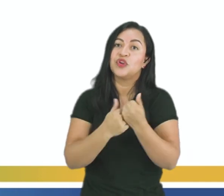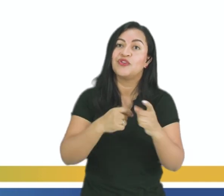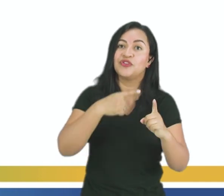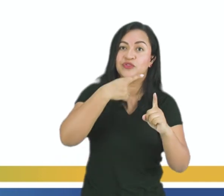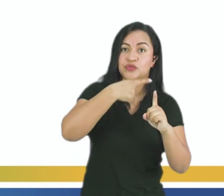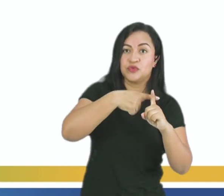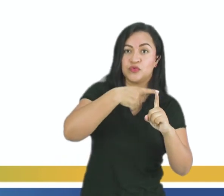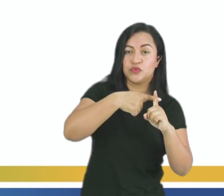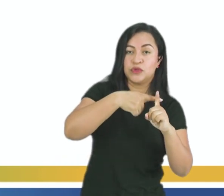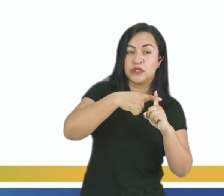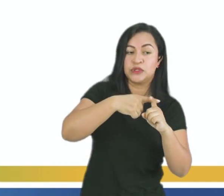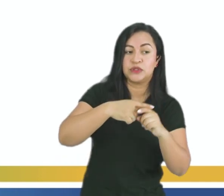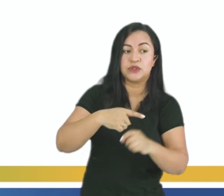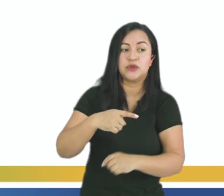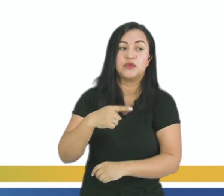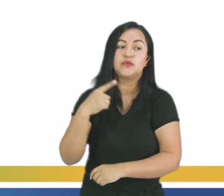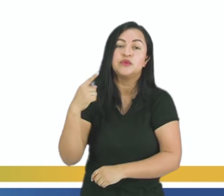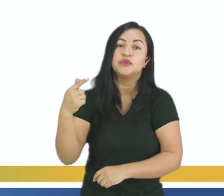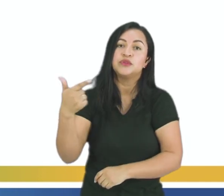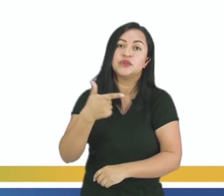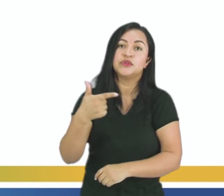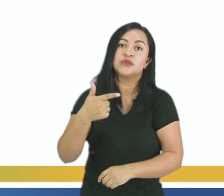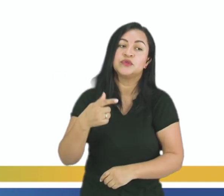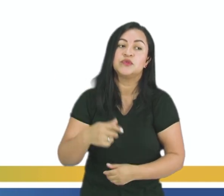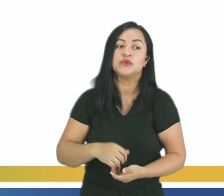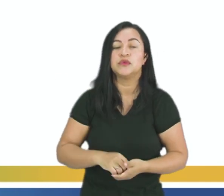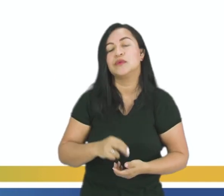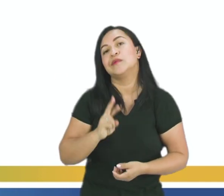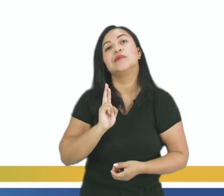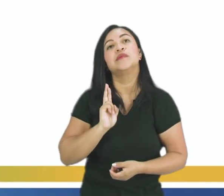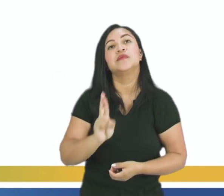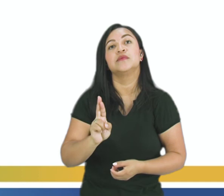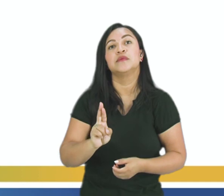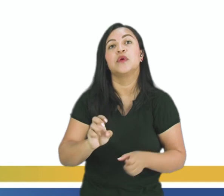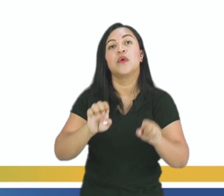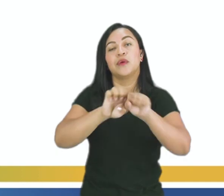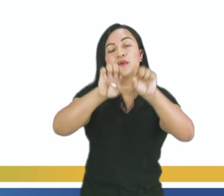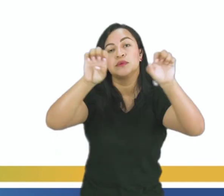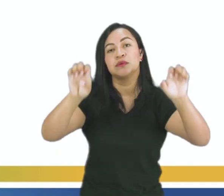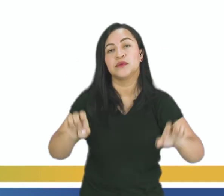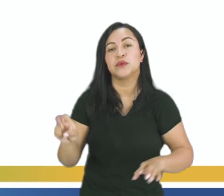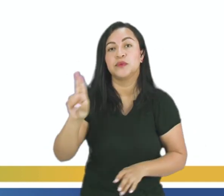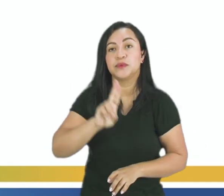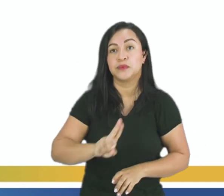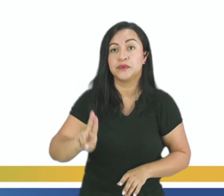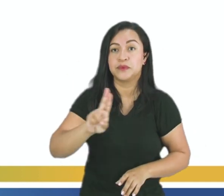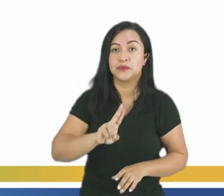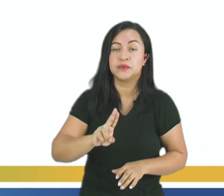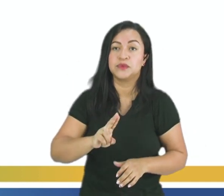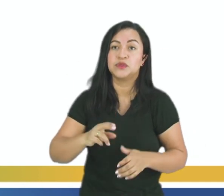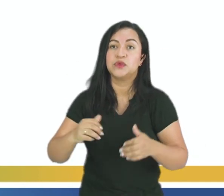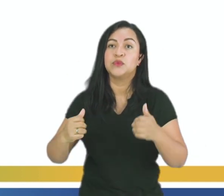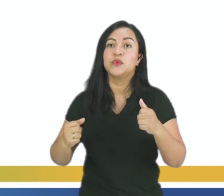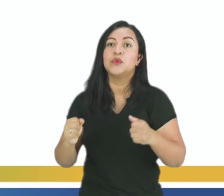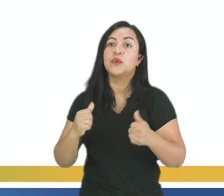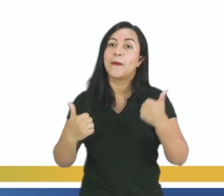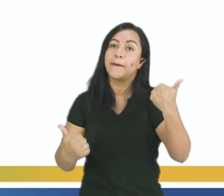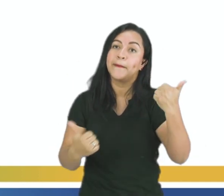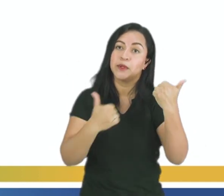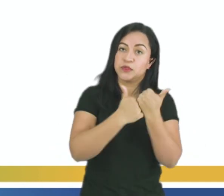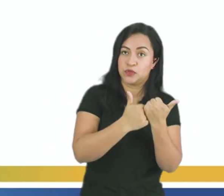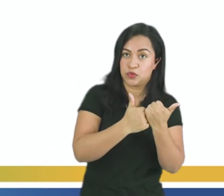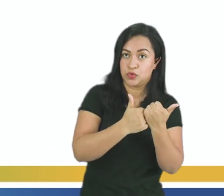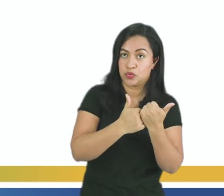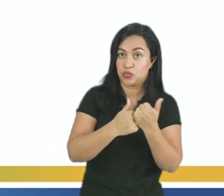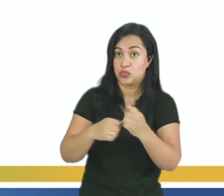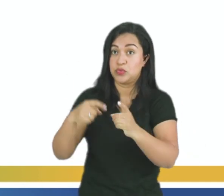primeiro grau com duas incógnitas. Para a resolução dos sistemas construídos, nós utilizamos os métodos da substituição e da